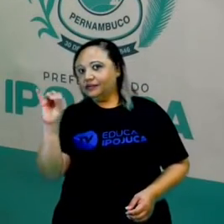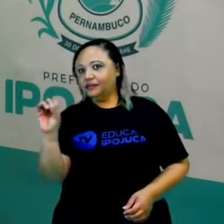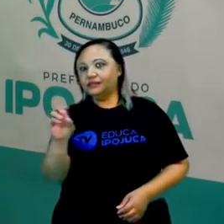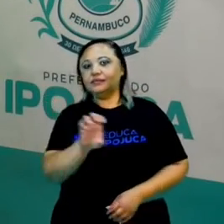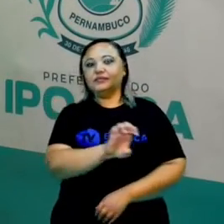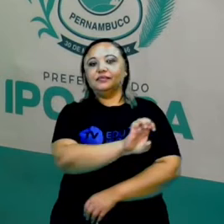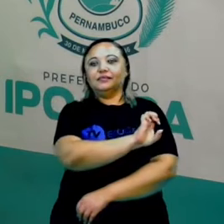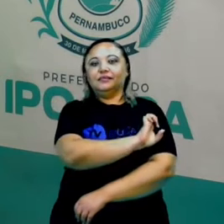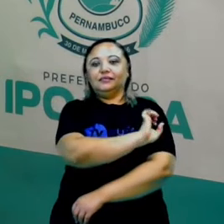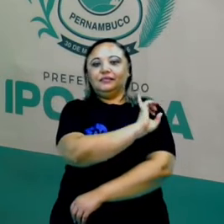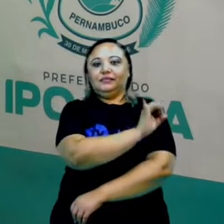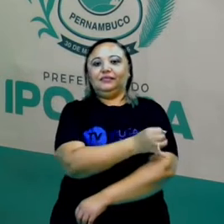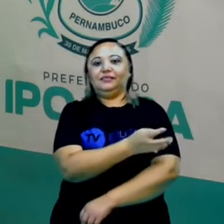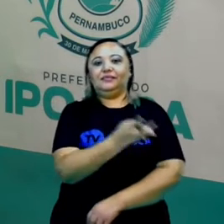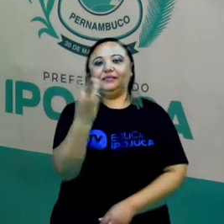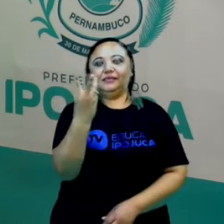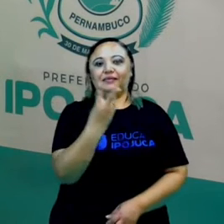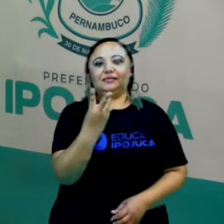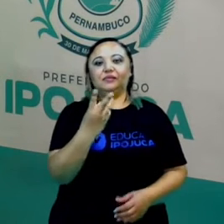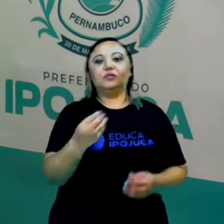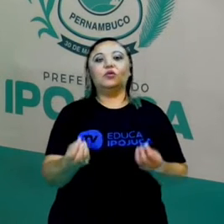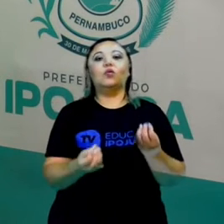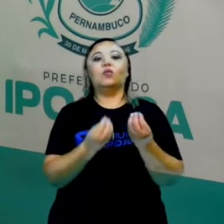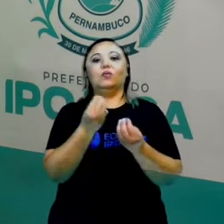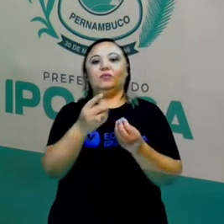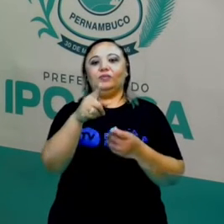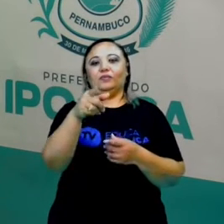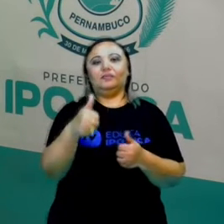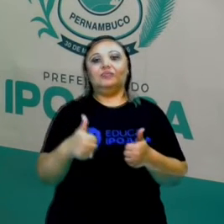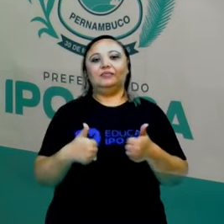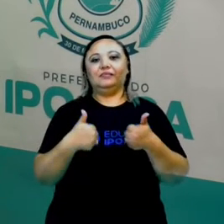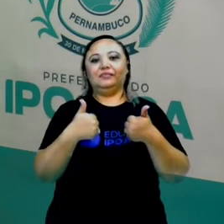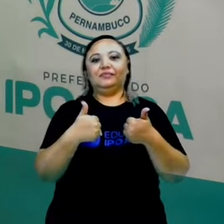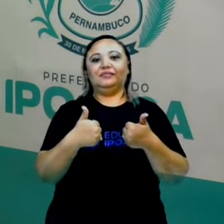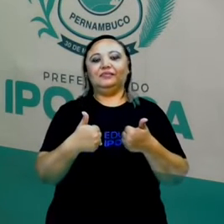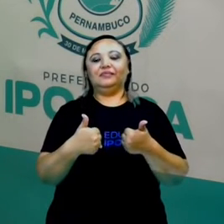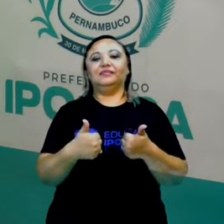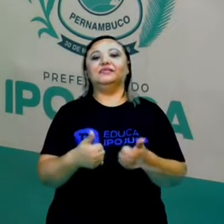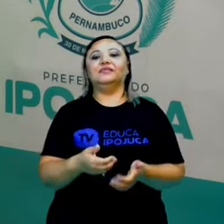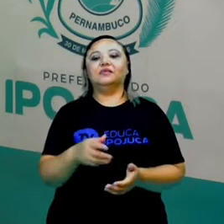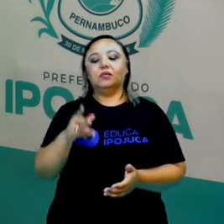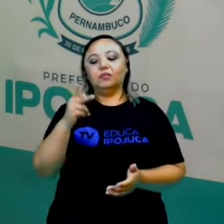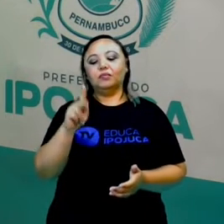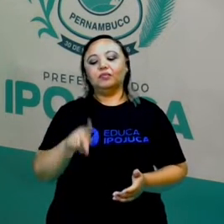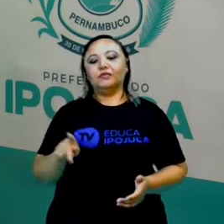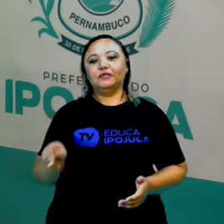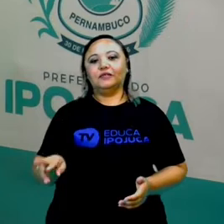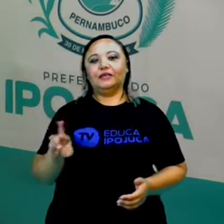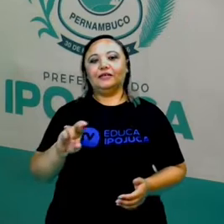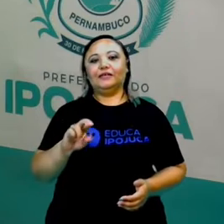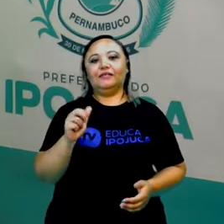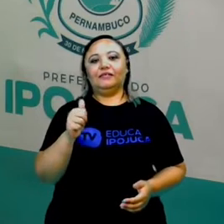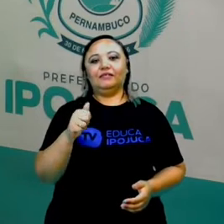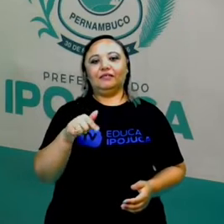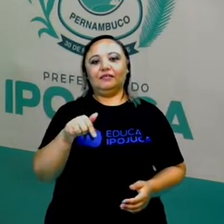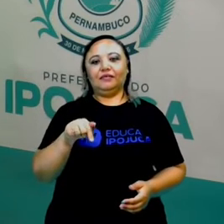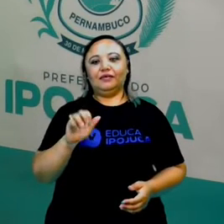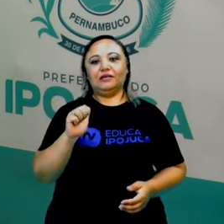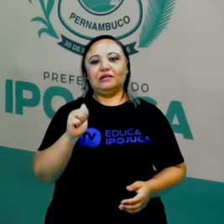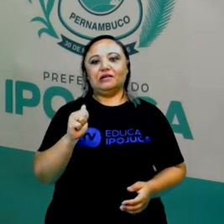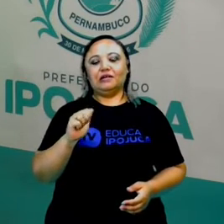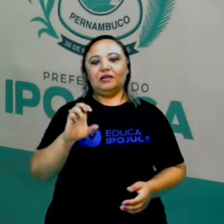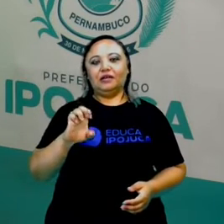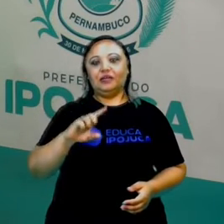Olá, EJA3, como vocês estão? Preparados para mais um encontro? Sou o professor Rafael e hoje nós